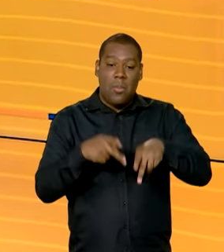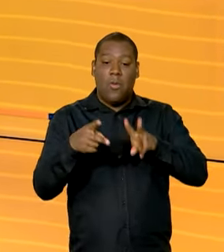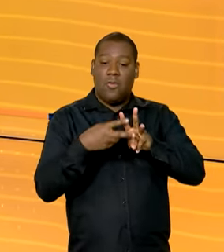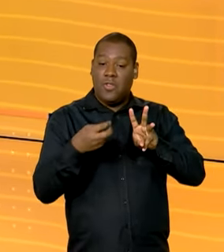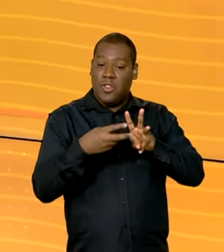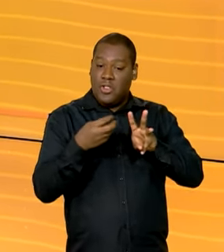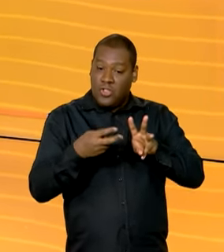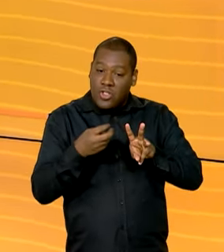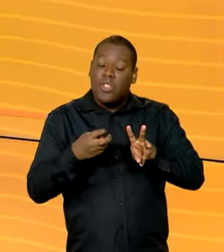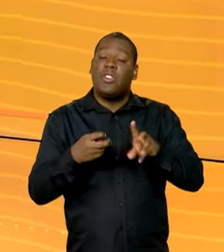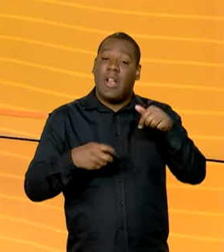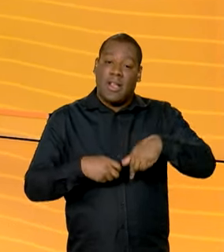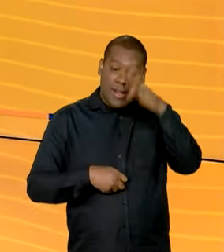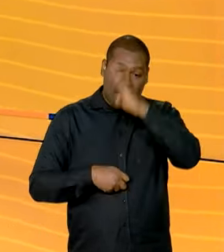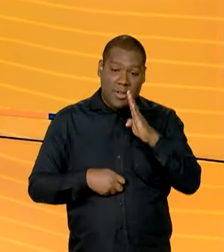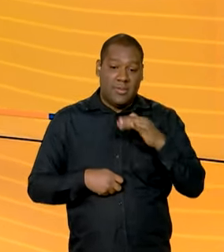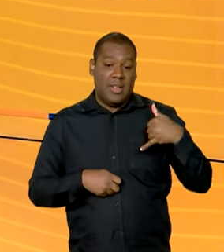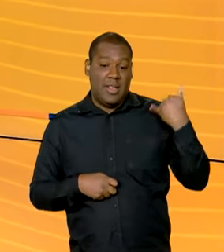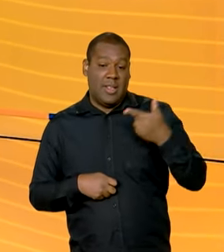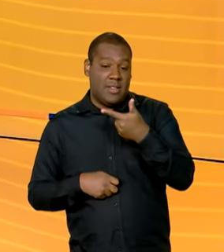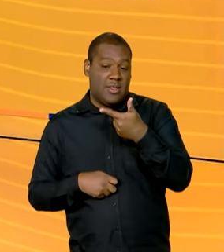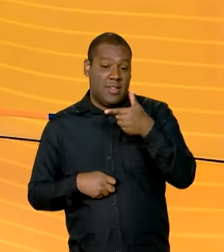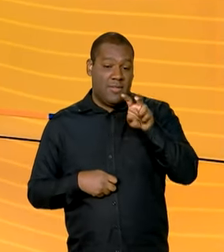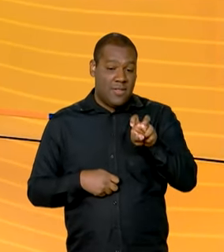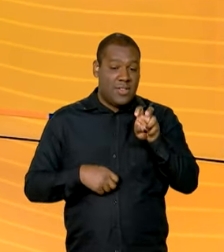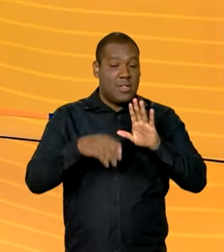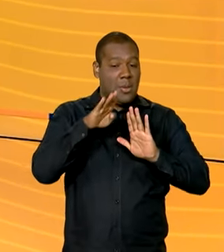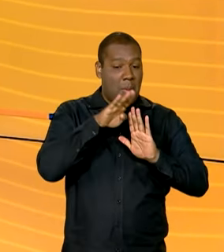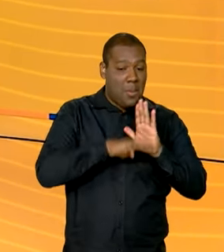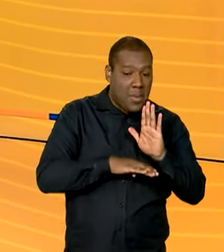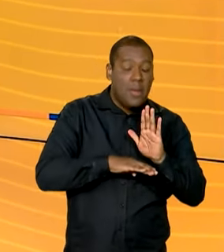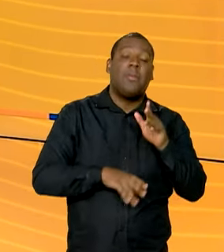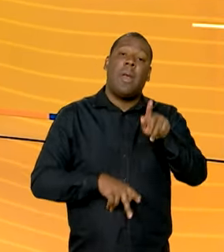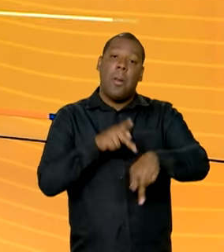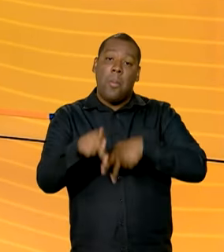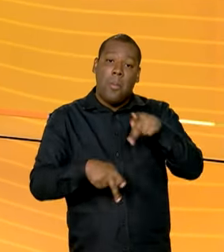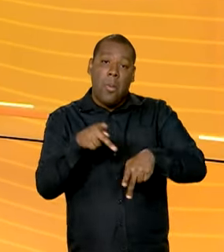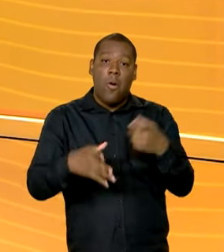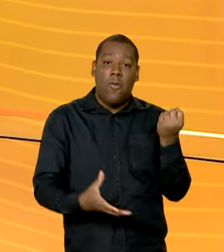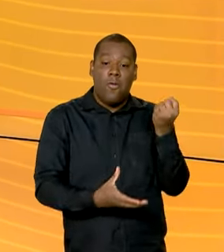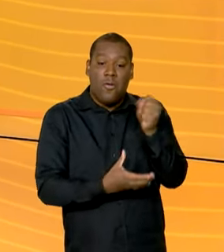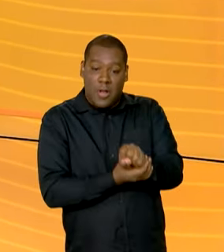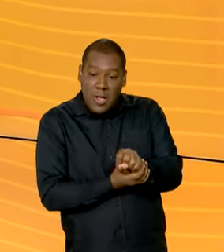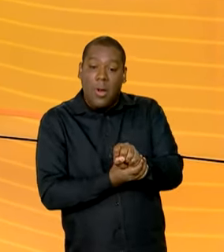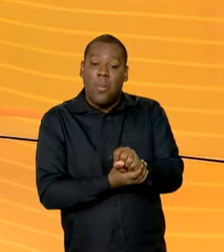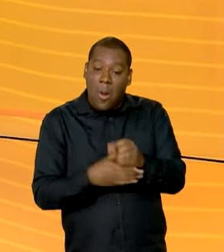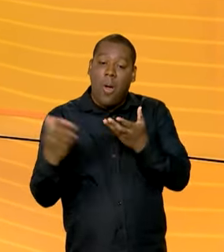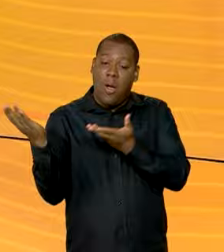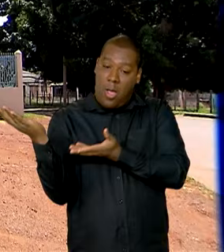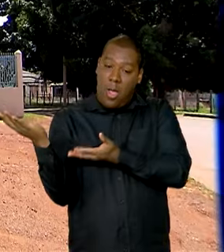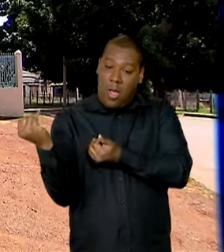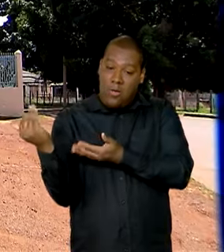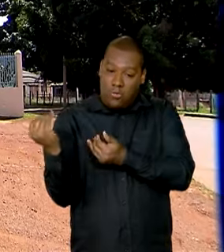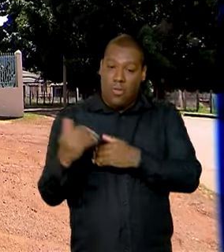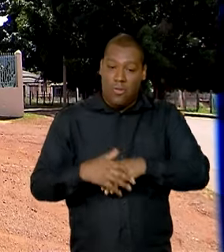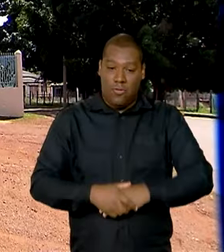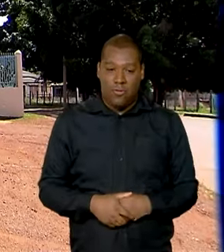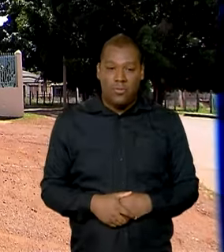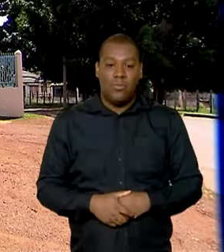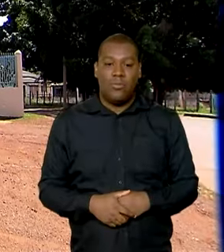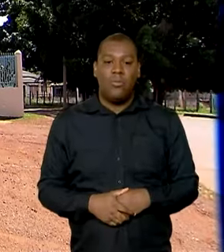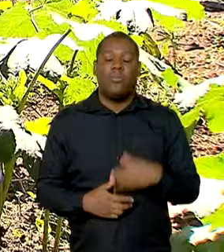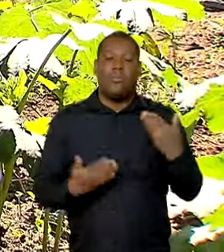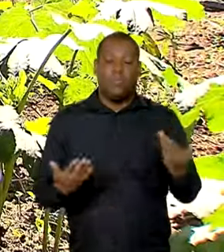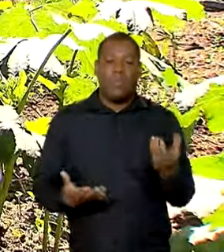25 anos e a população quilombola é mais jovem do que a população total do país. O quilombo